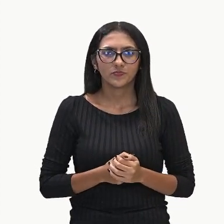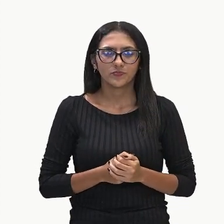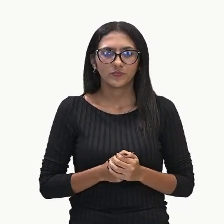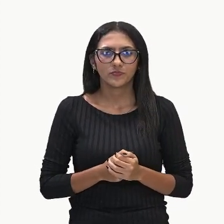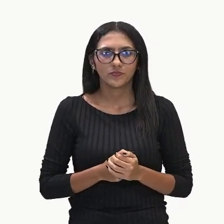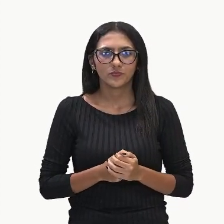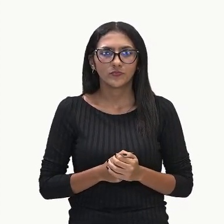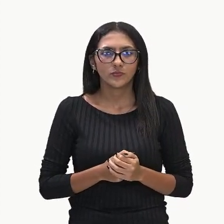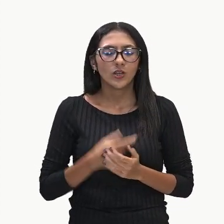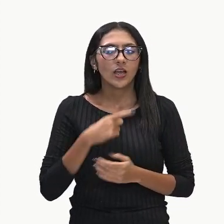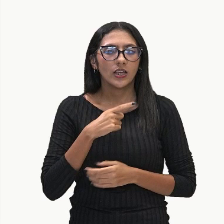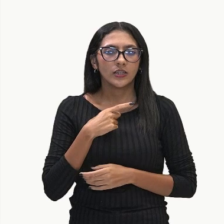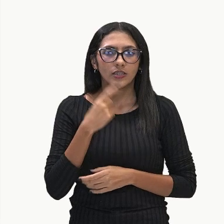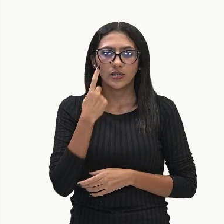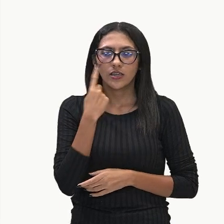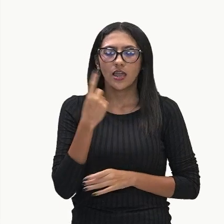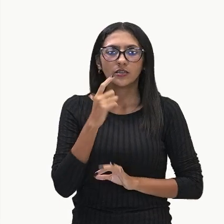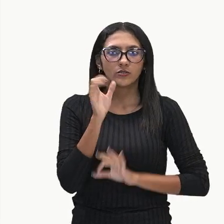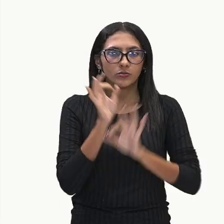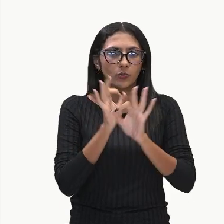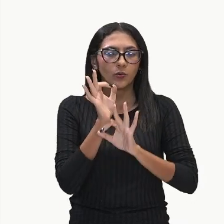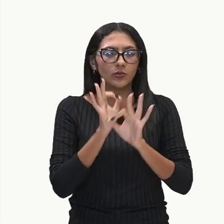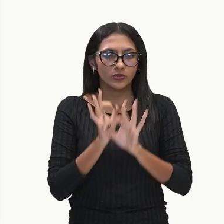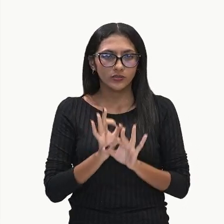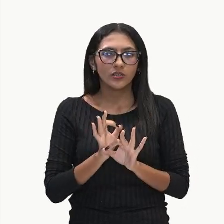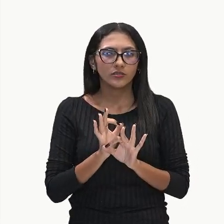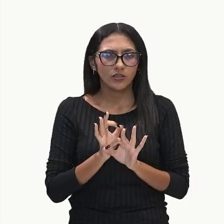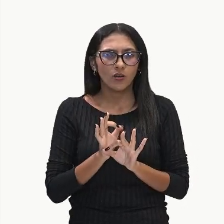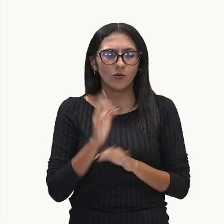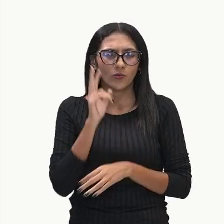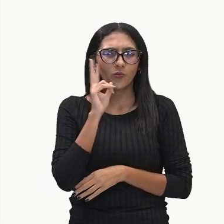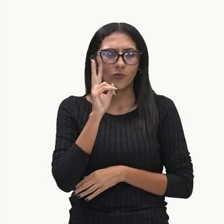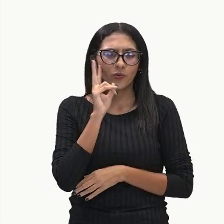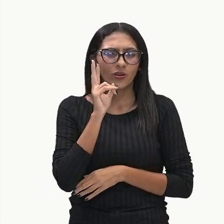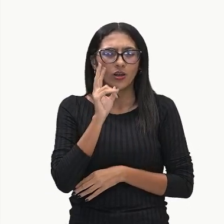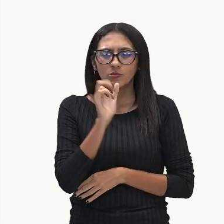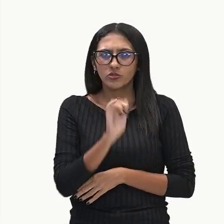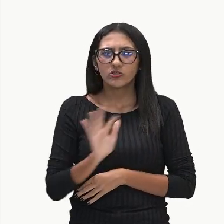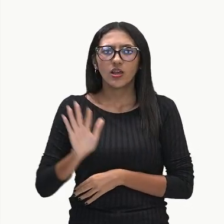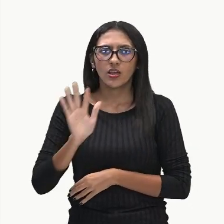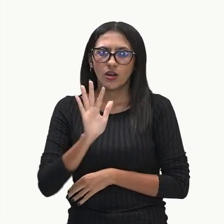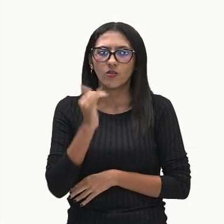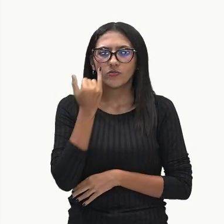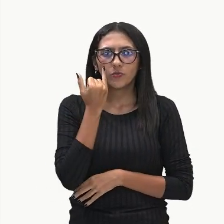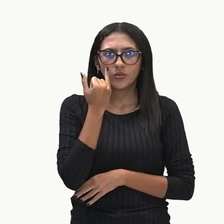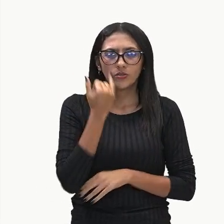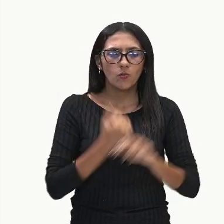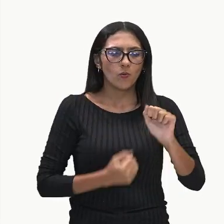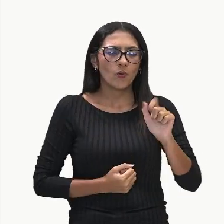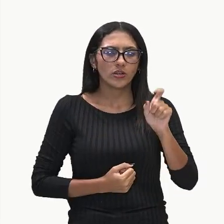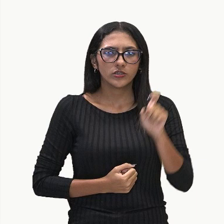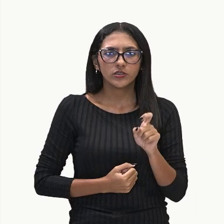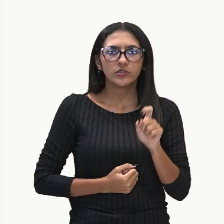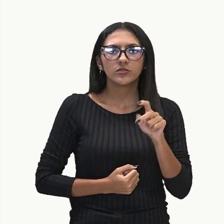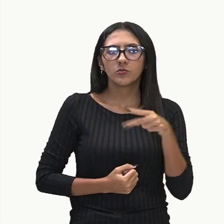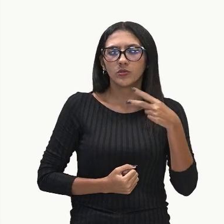esse formato aqui da equação do segundo grau, não é? A forma geral. Ax² mais